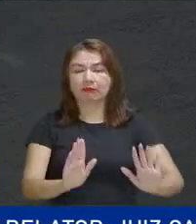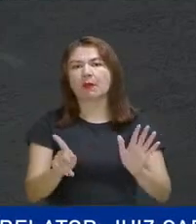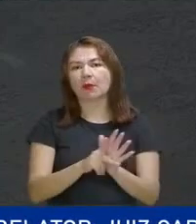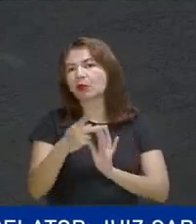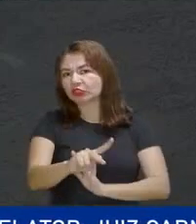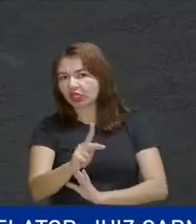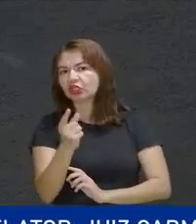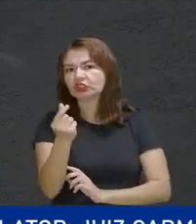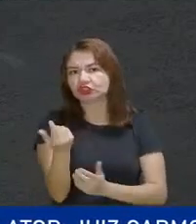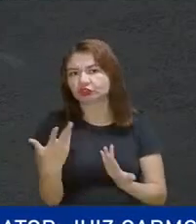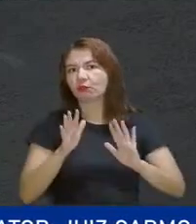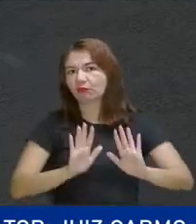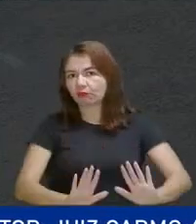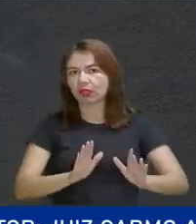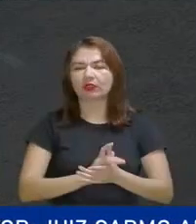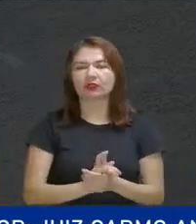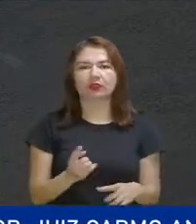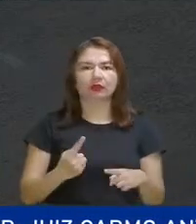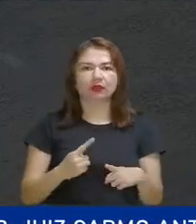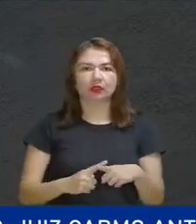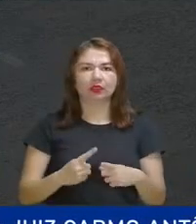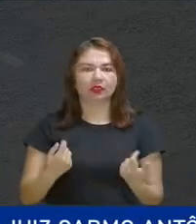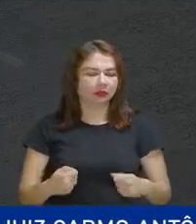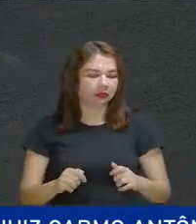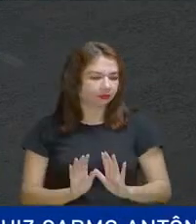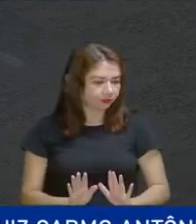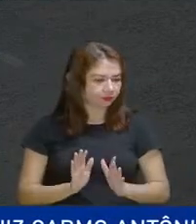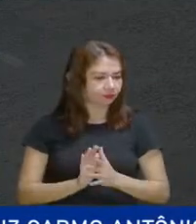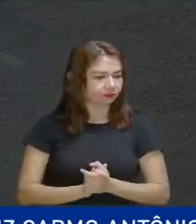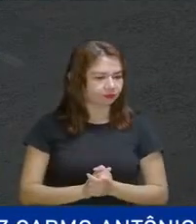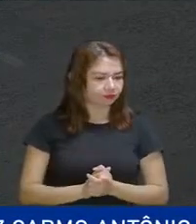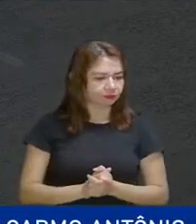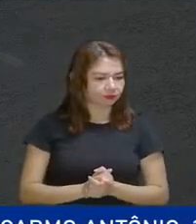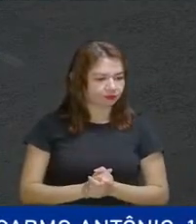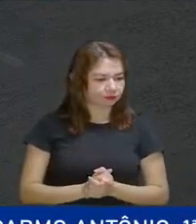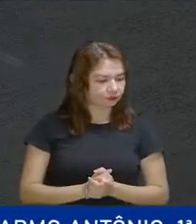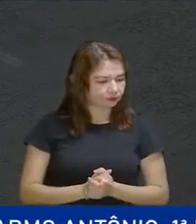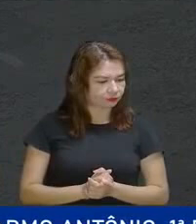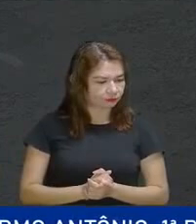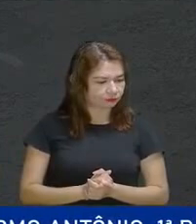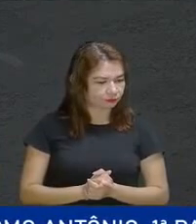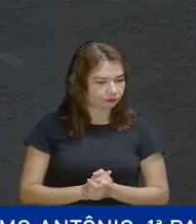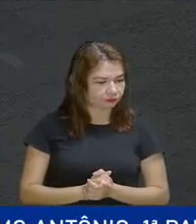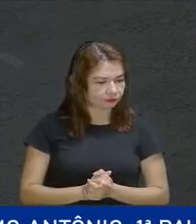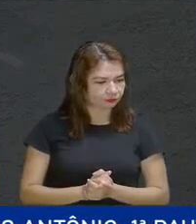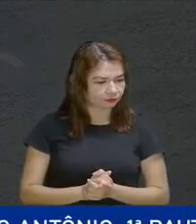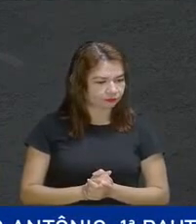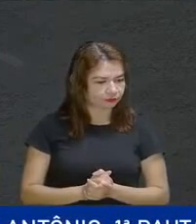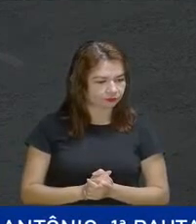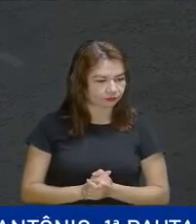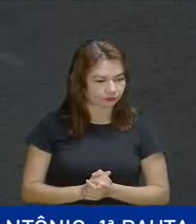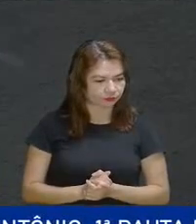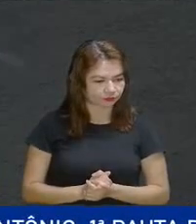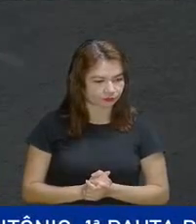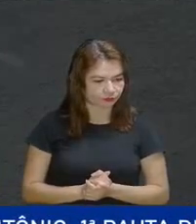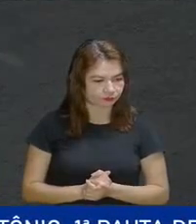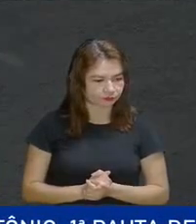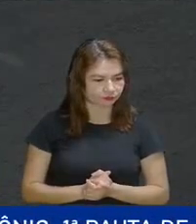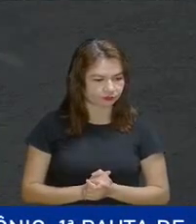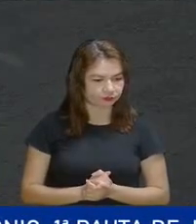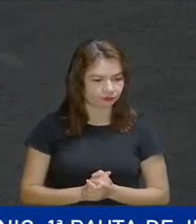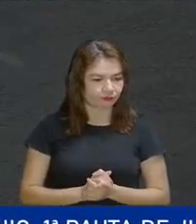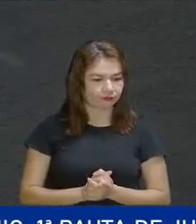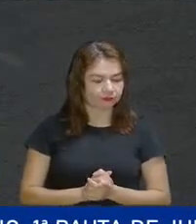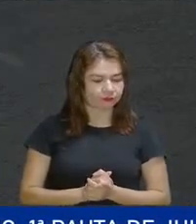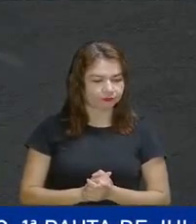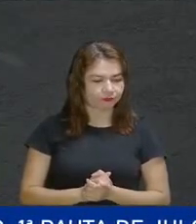Não, a Jamile, aí a Jamile vai conversar com o Dudão, porque como é decreto com o Dudão, a Jamile é enfermeira, a Jamile é outro lugar, o Malbésio do